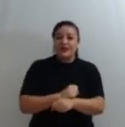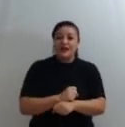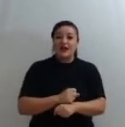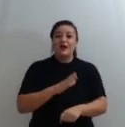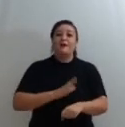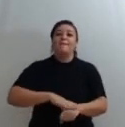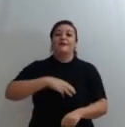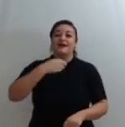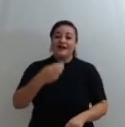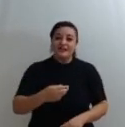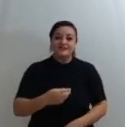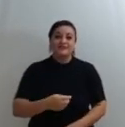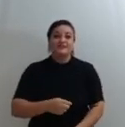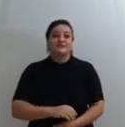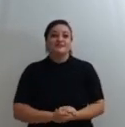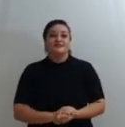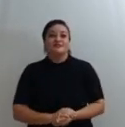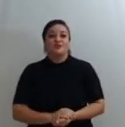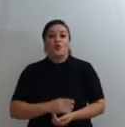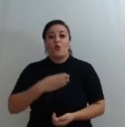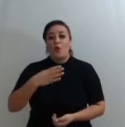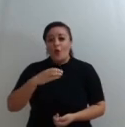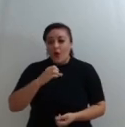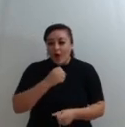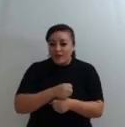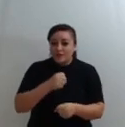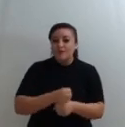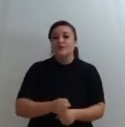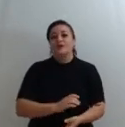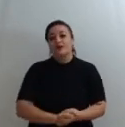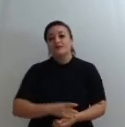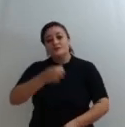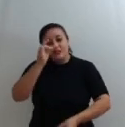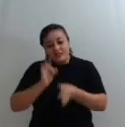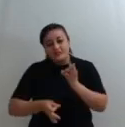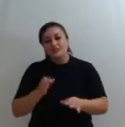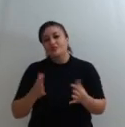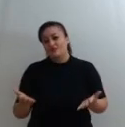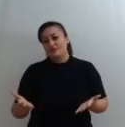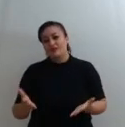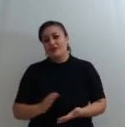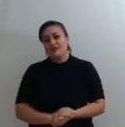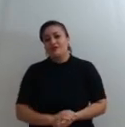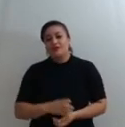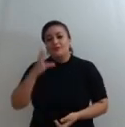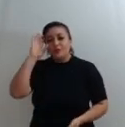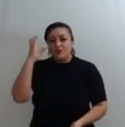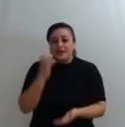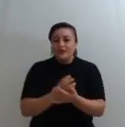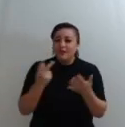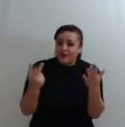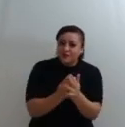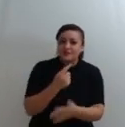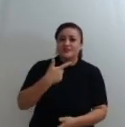2020, possivelmente 2021, para submeter essa pessoa a um júri por um crime acontecido em 2012?